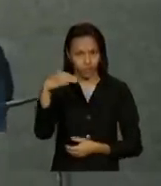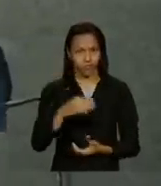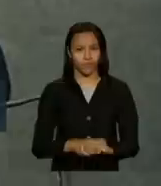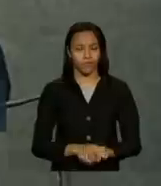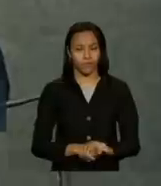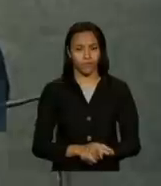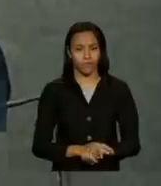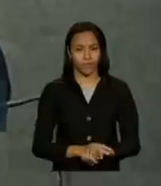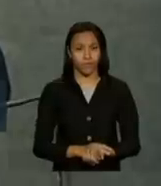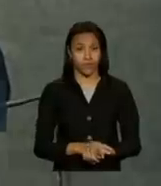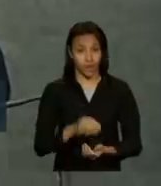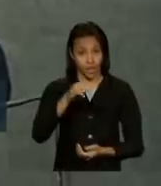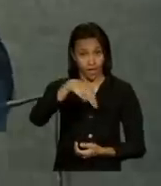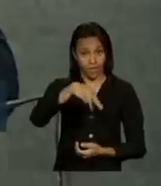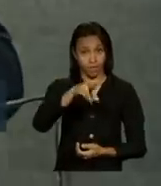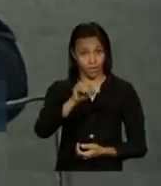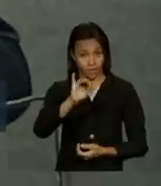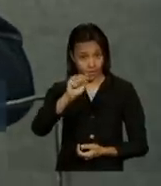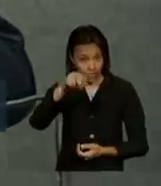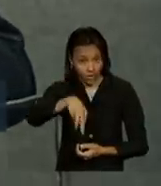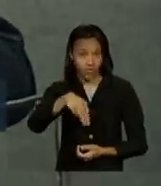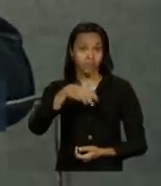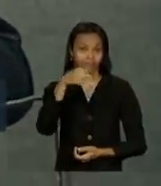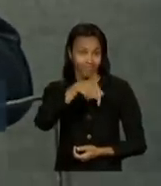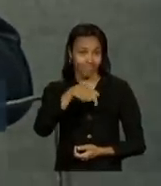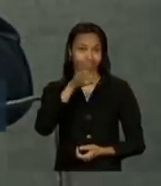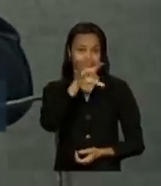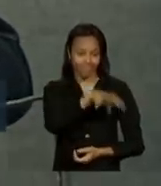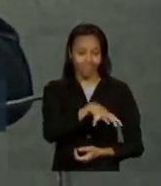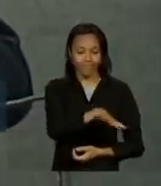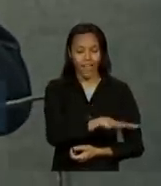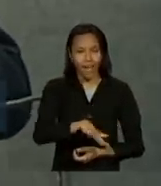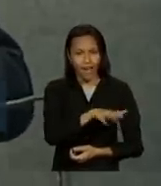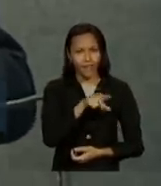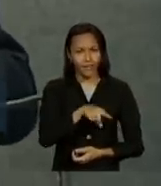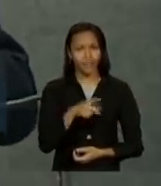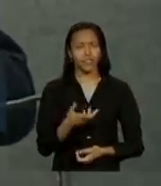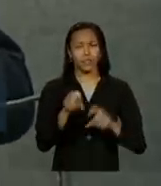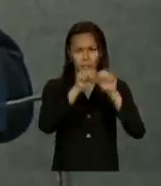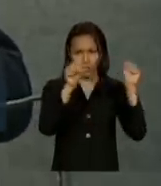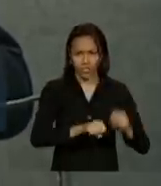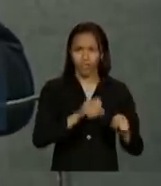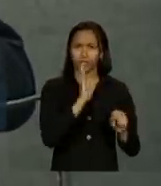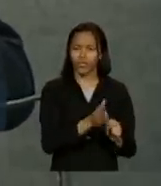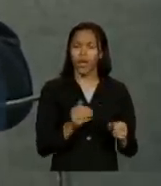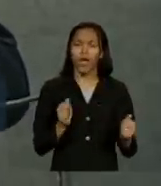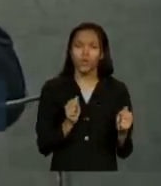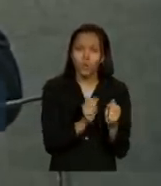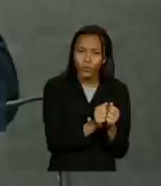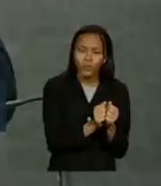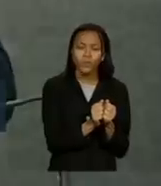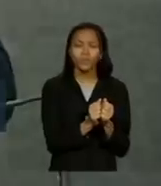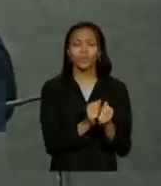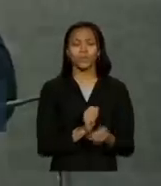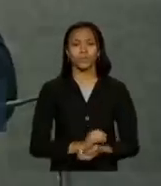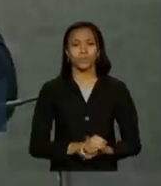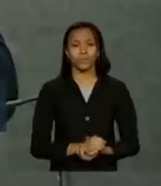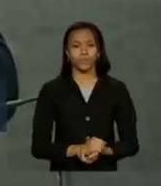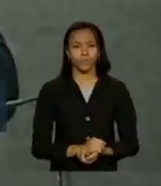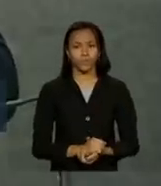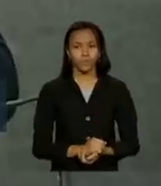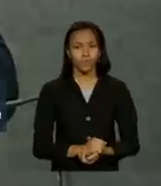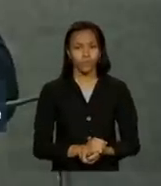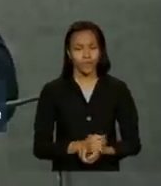a disor né praticamente a estrutura de acompanhamento acompanhou eh